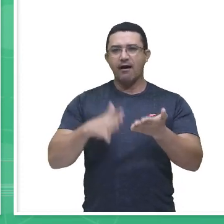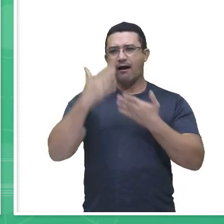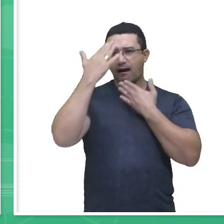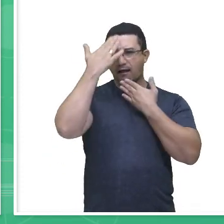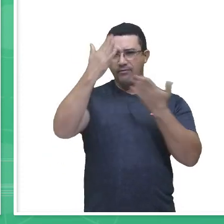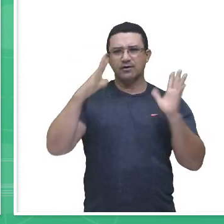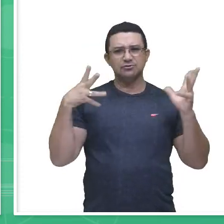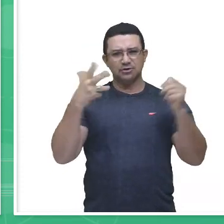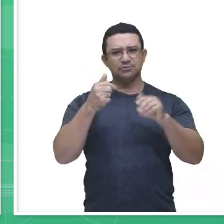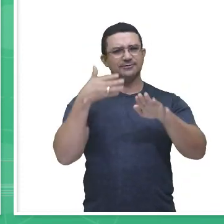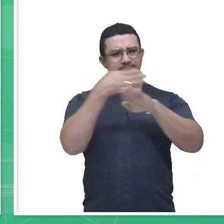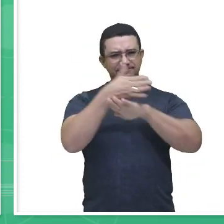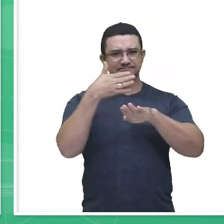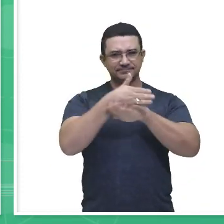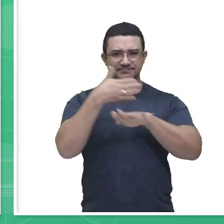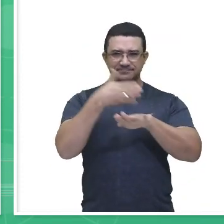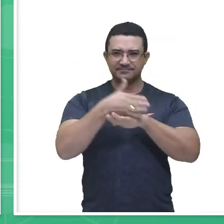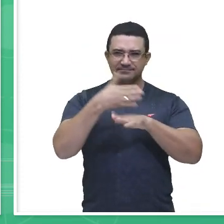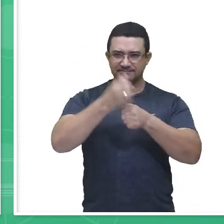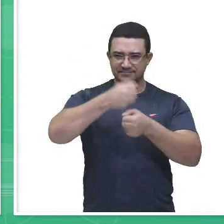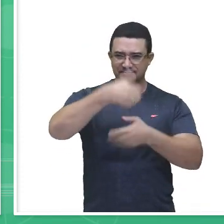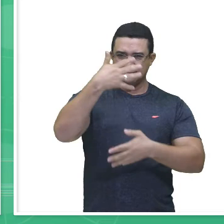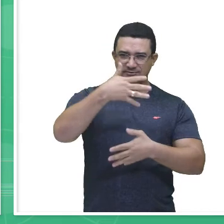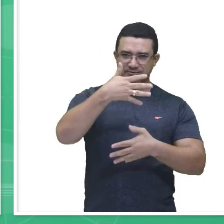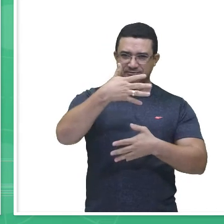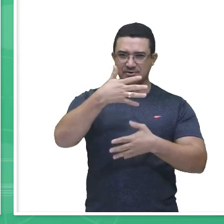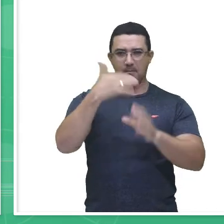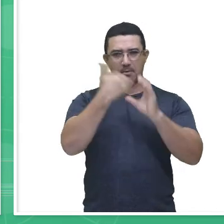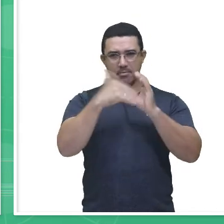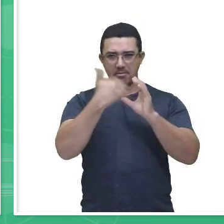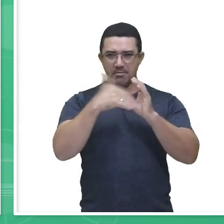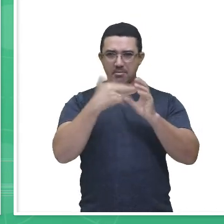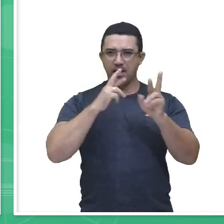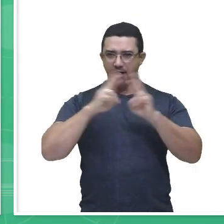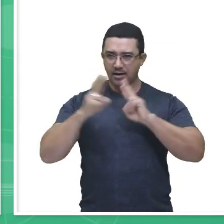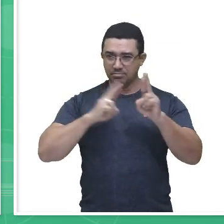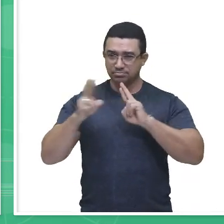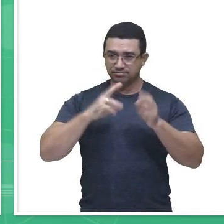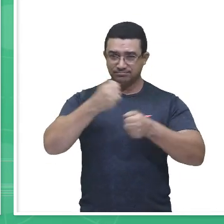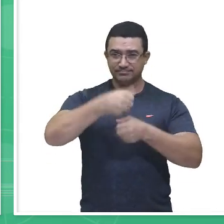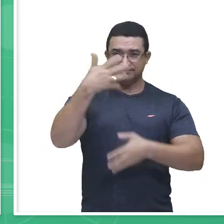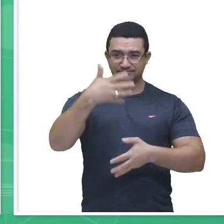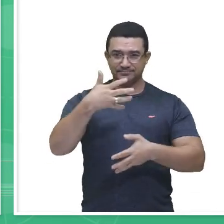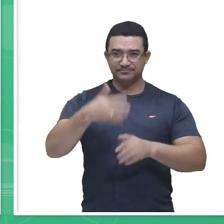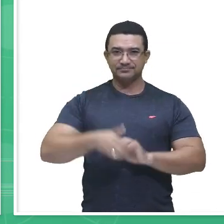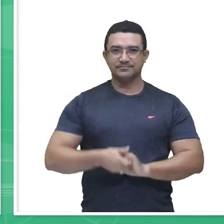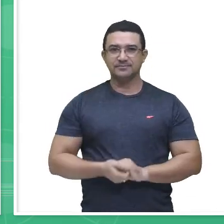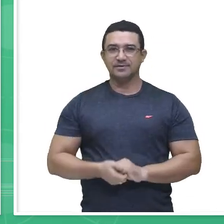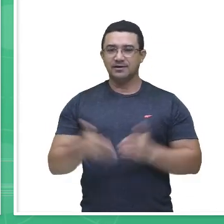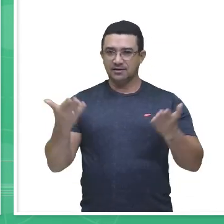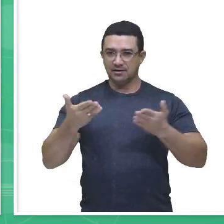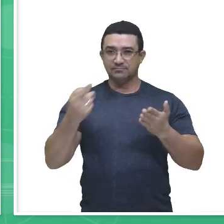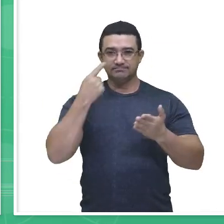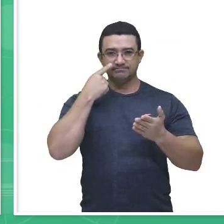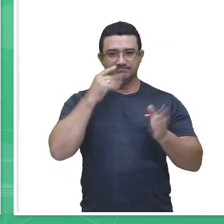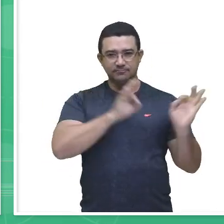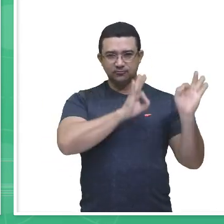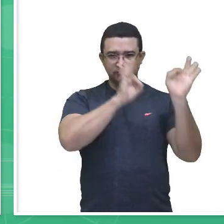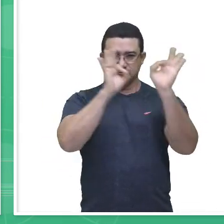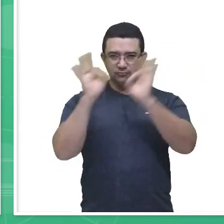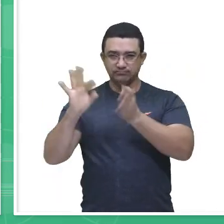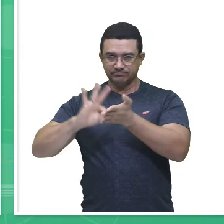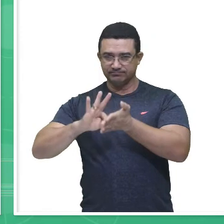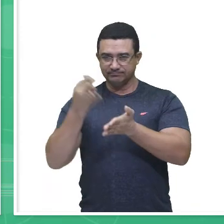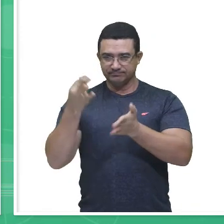de todos que interagiram, que mandaram suas respostas no chat, certo? E agora vamos aqui corrigir a